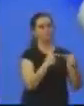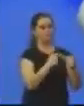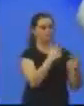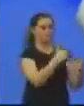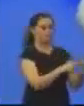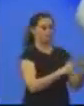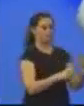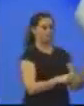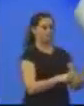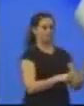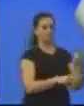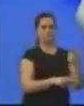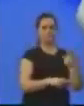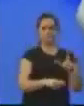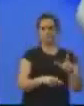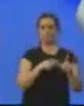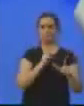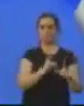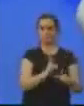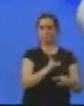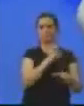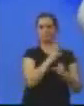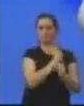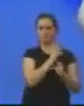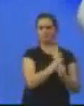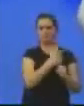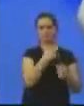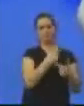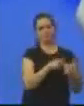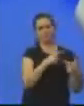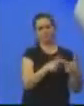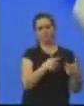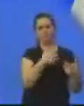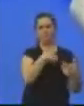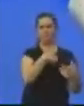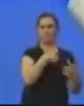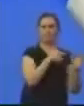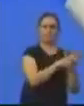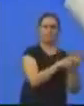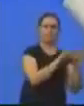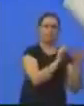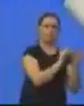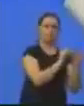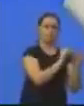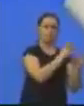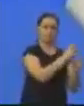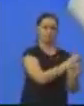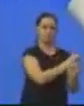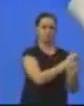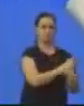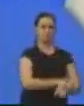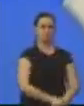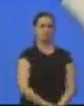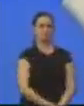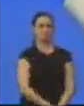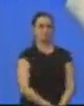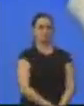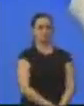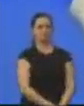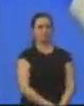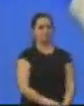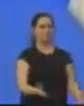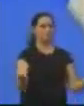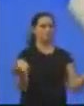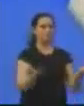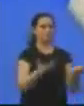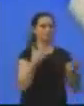problema. De novo, é lógico, a gente sempre vai querer calcular nos pontos que tem problema para saber o comportamento da função. Então, vamos ver o que acontece.